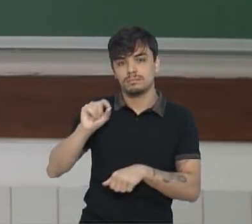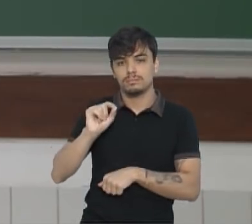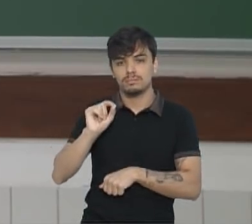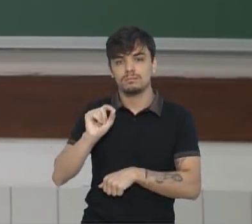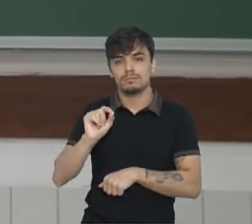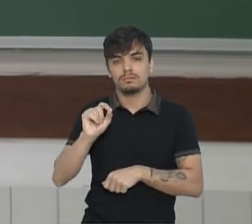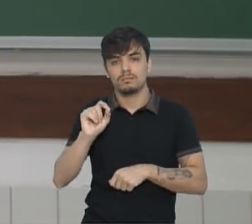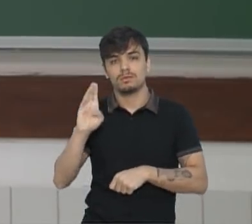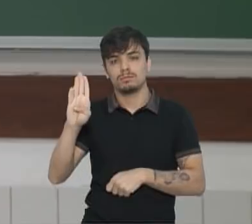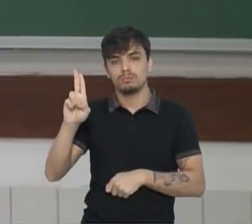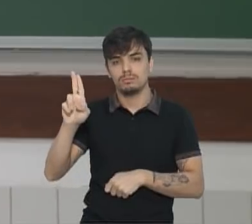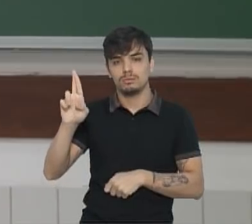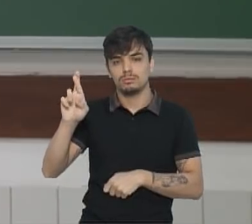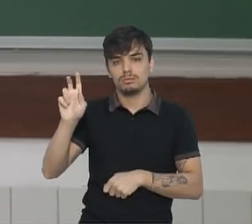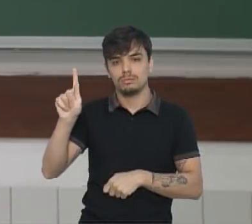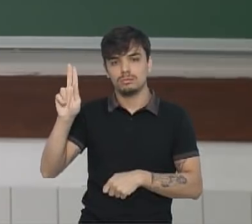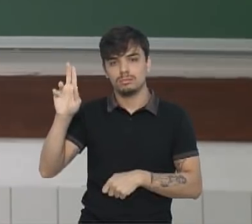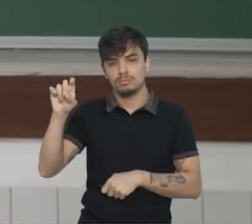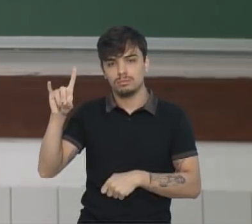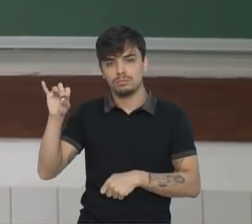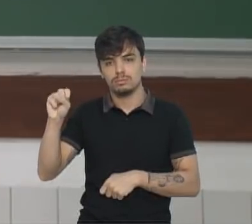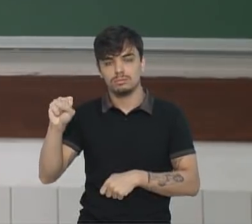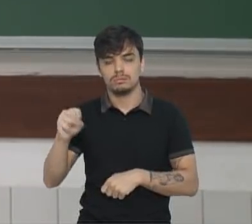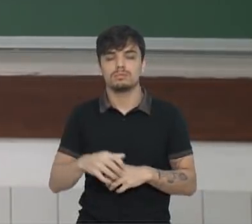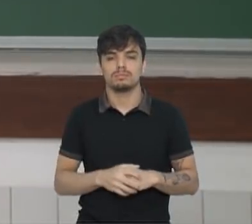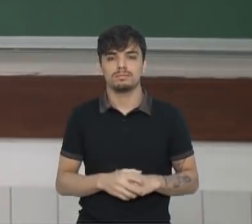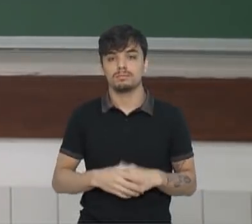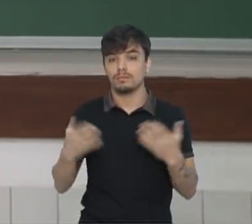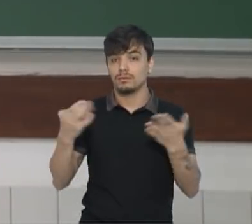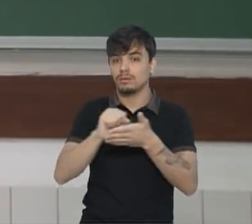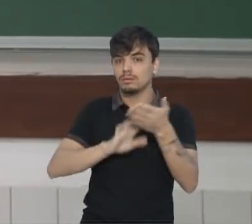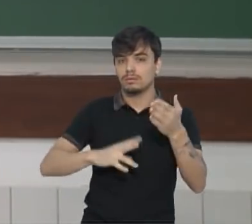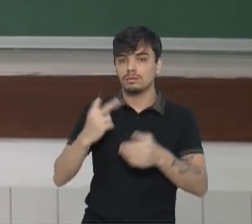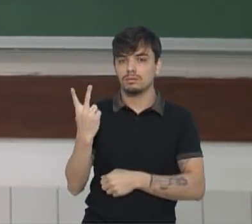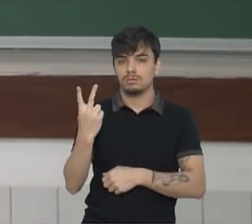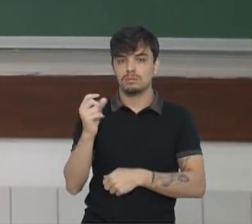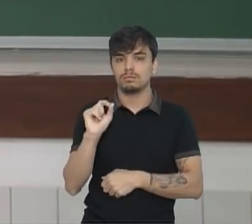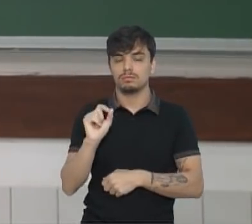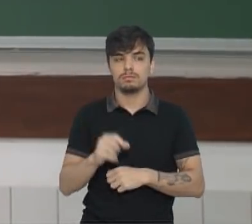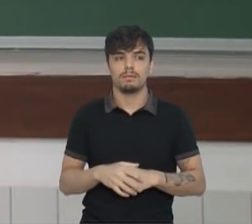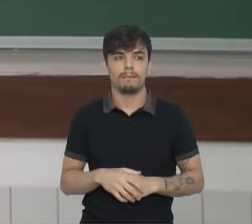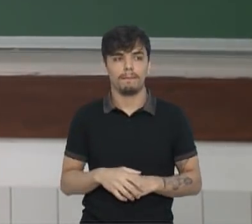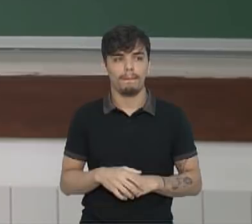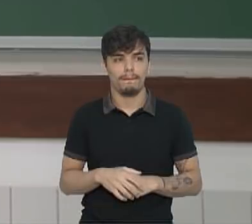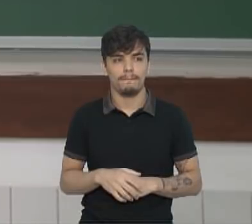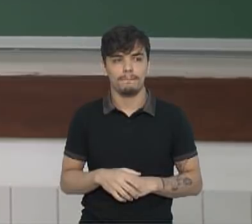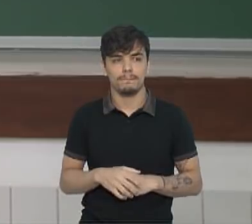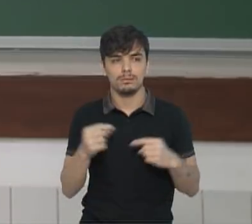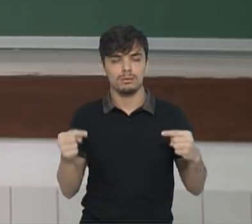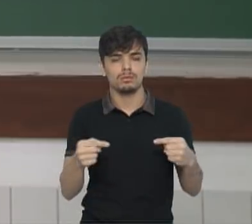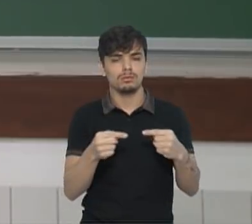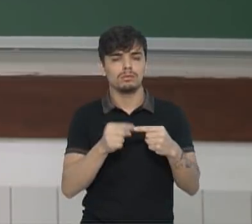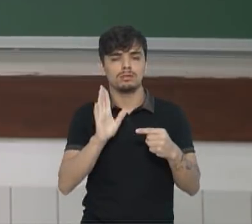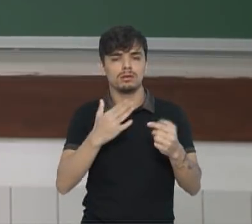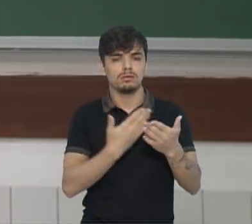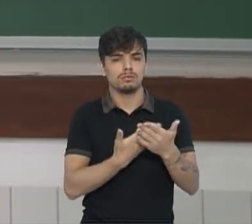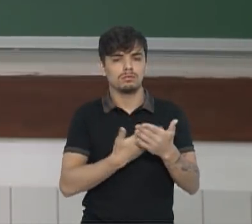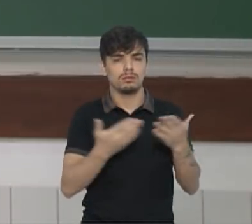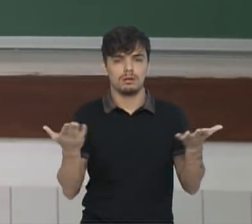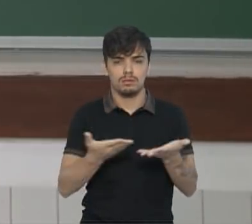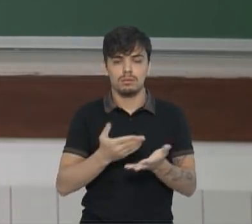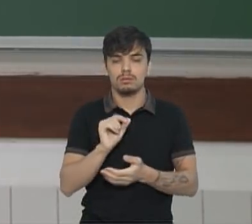os burgúndios. Atividade 2. Né? Na atividade 2, né, de acordo com o que a gente estudou até o